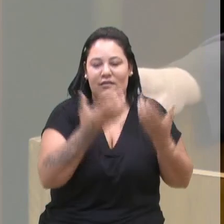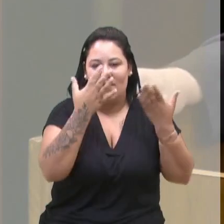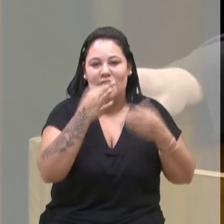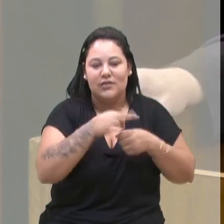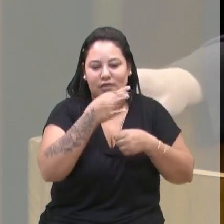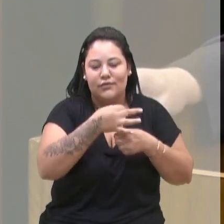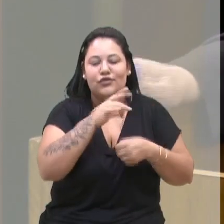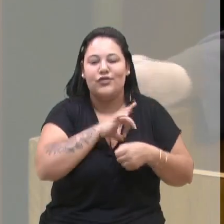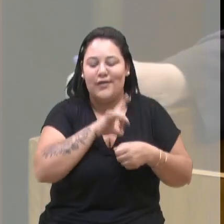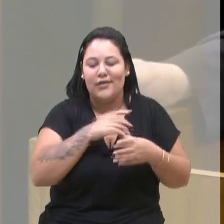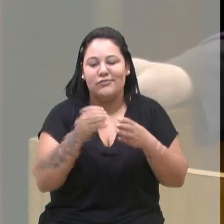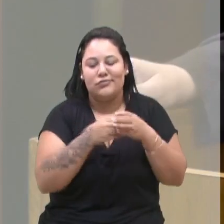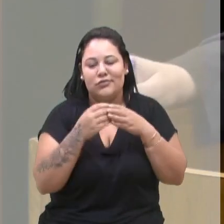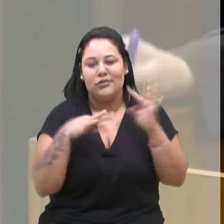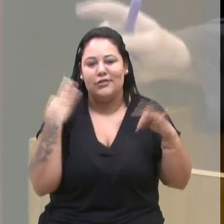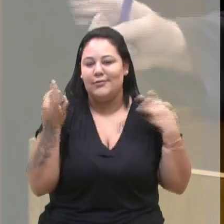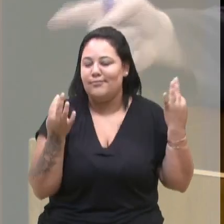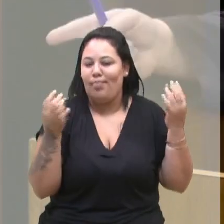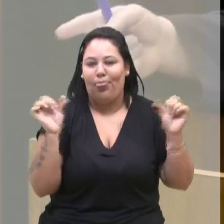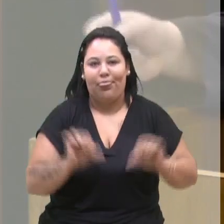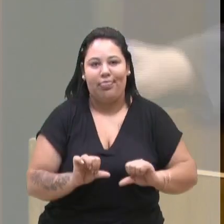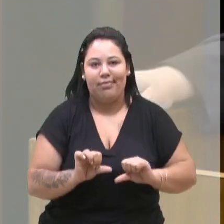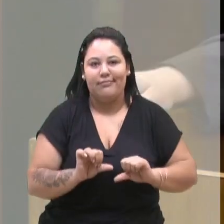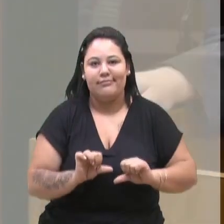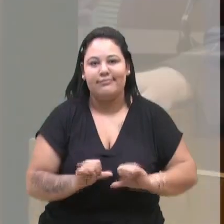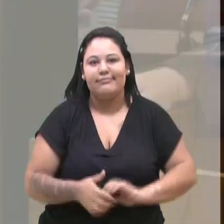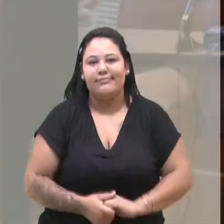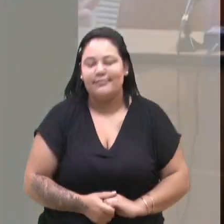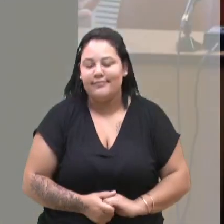aos turistas. Não temos.